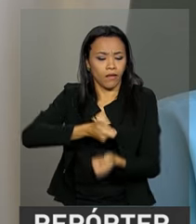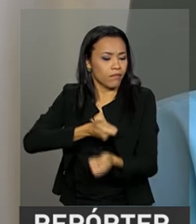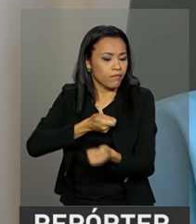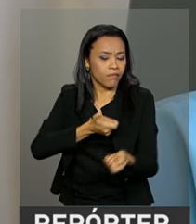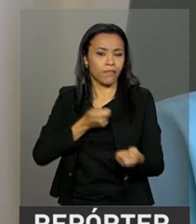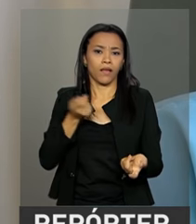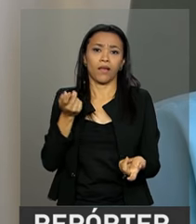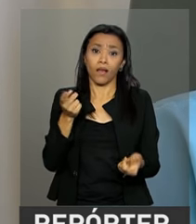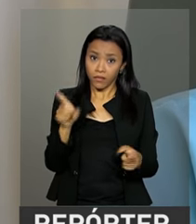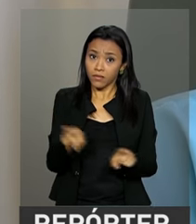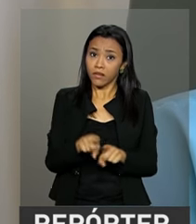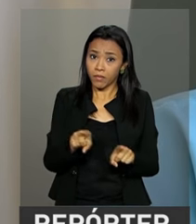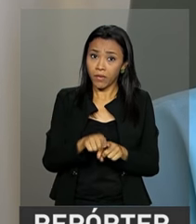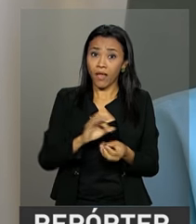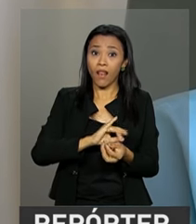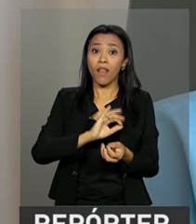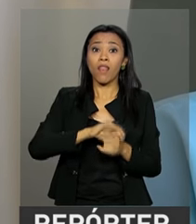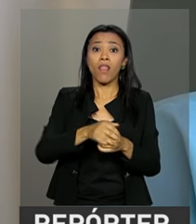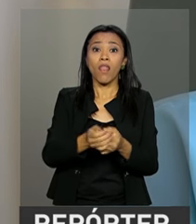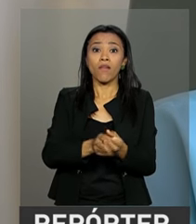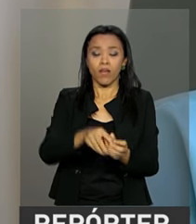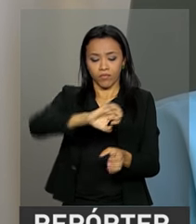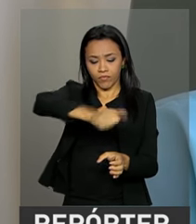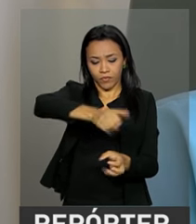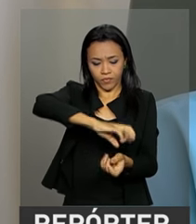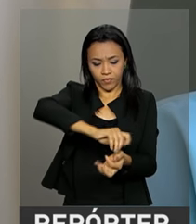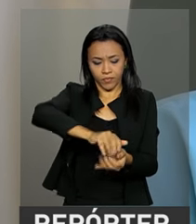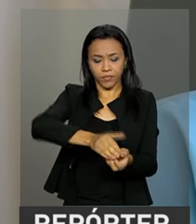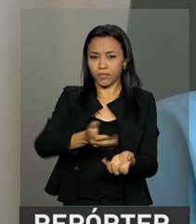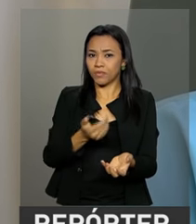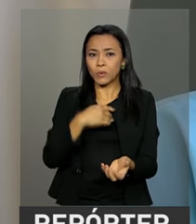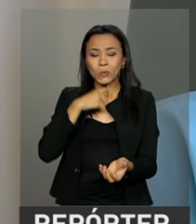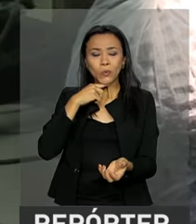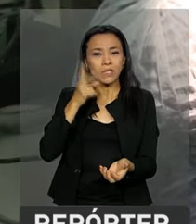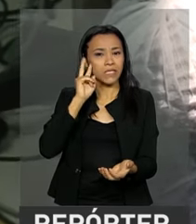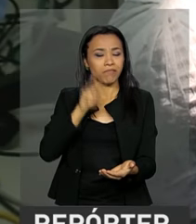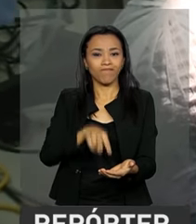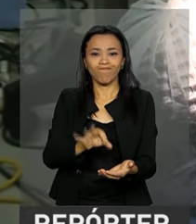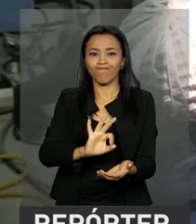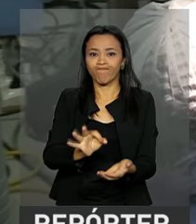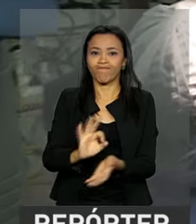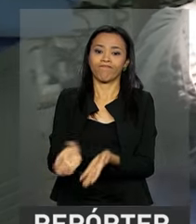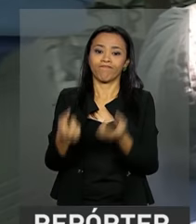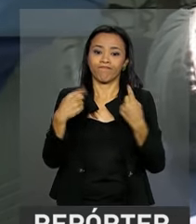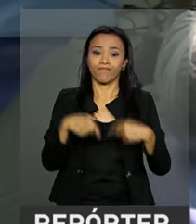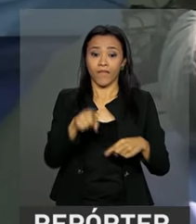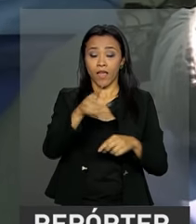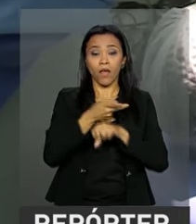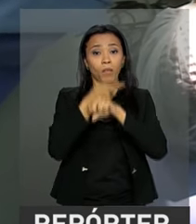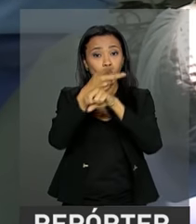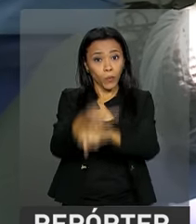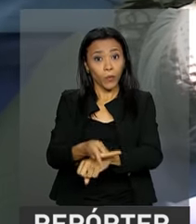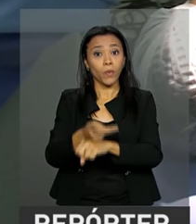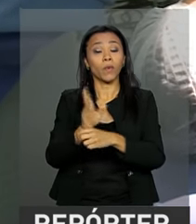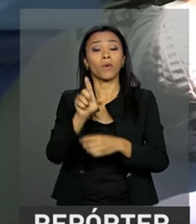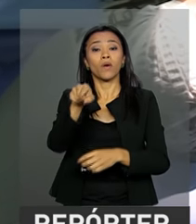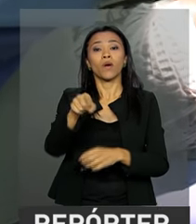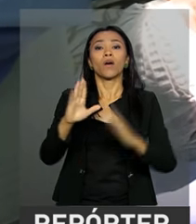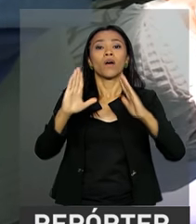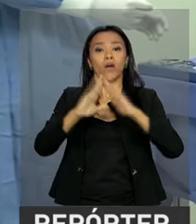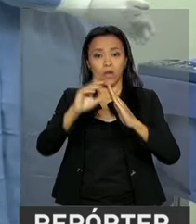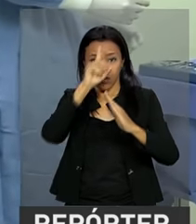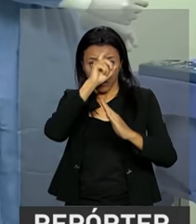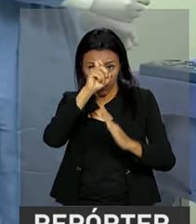até lavar uma verdura. Já não enxergava mais. A dona de casa procurou ajuda no Sistema Único